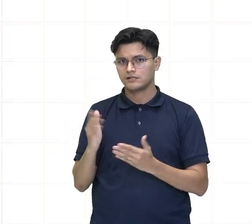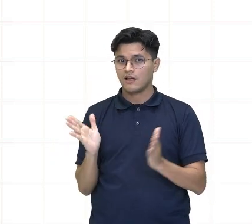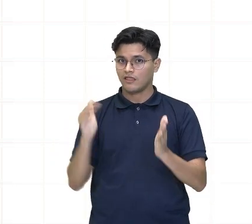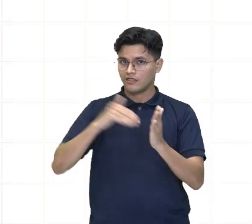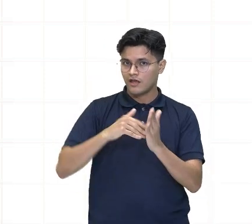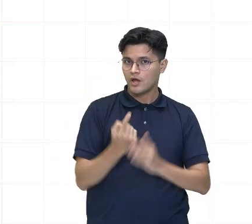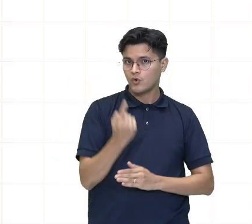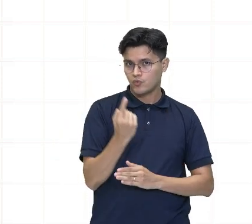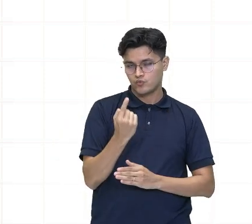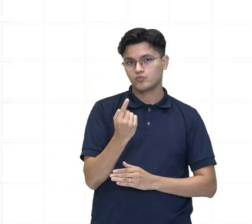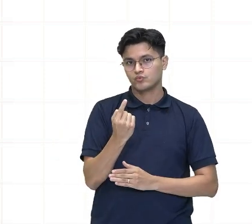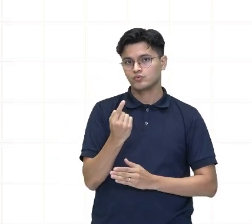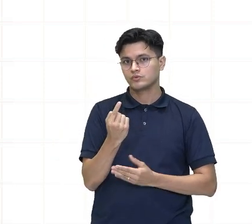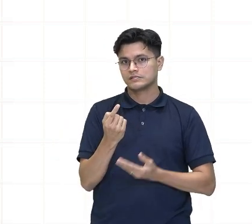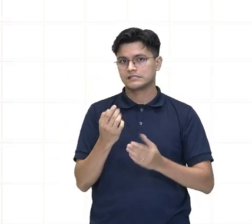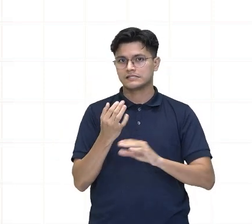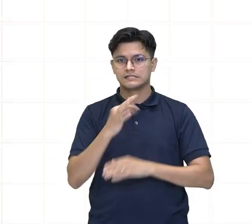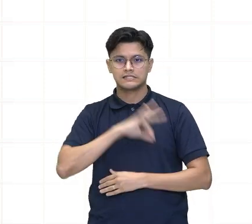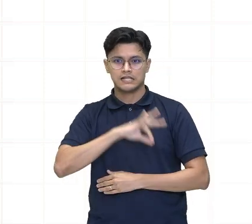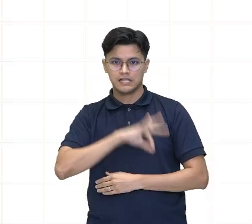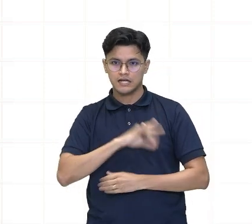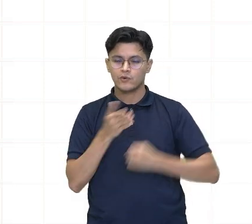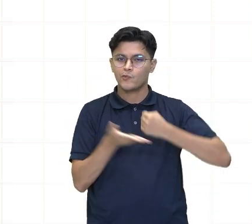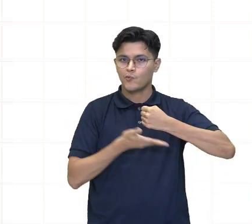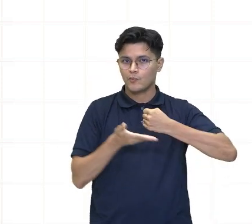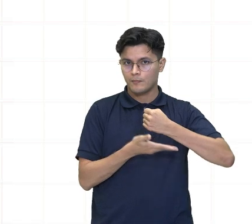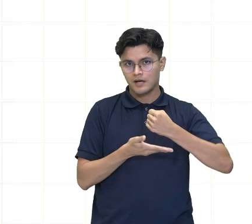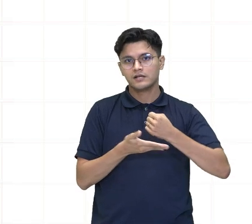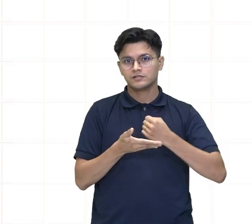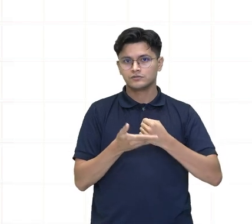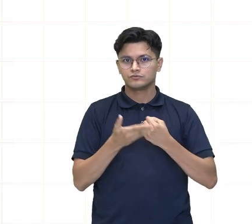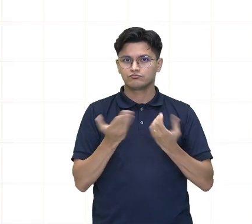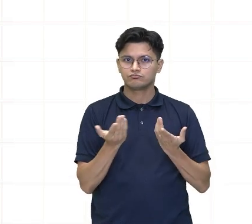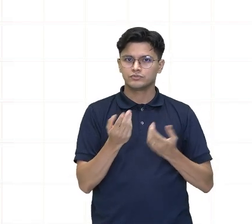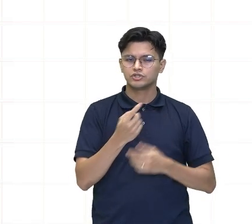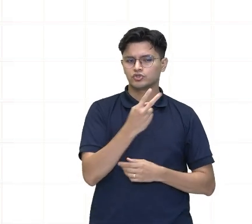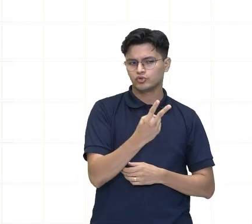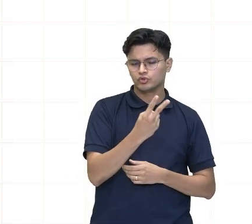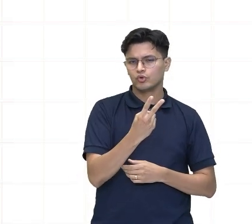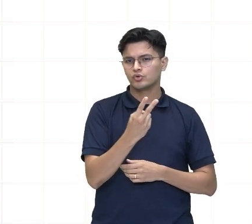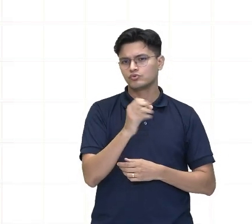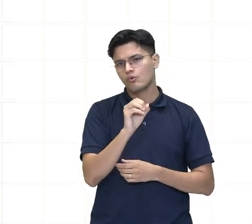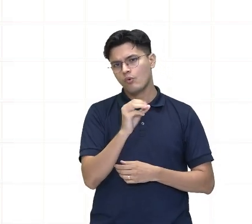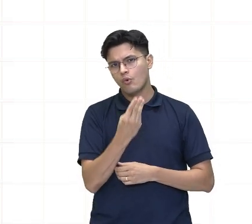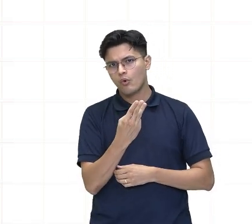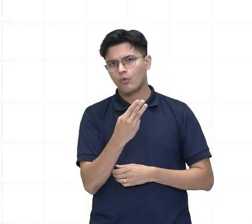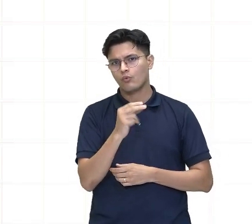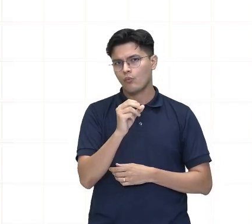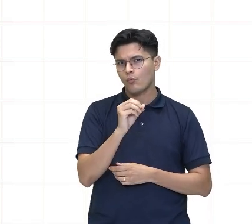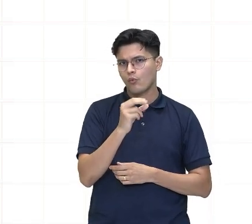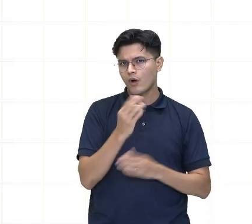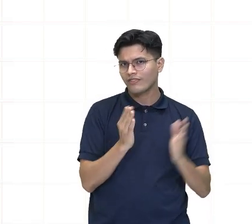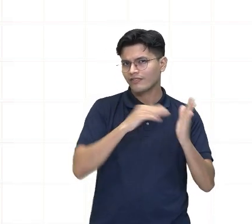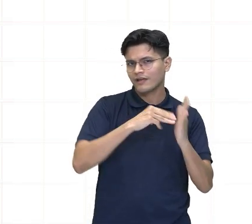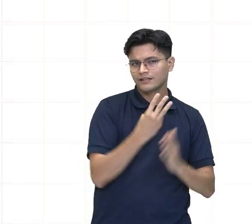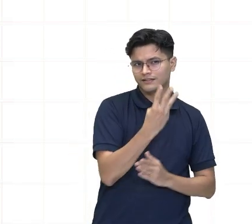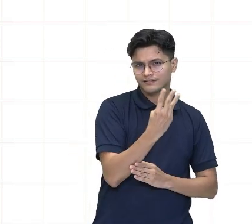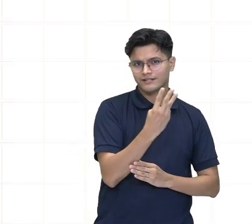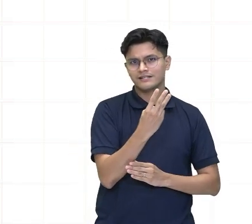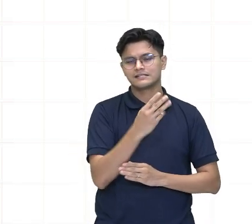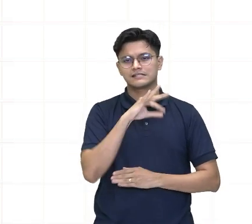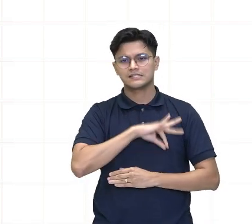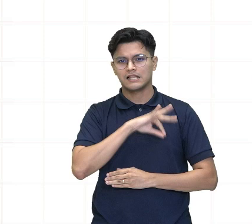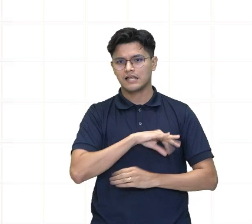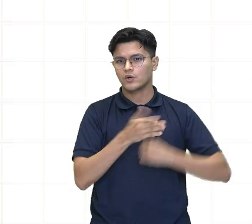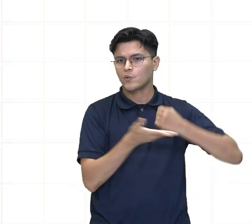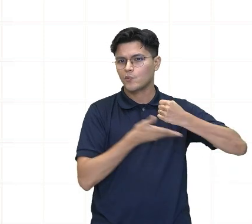no nosso gráfico de pizza, de 2 a 3 salários mínimos, que está nesse rosa um pouco mais claro, até lá no azul,